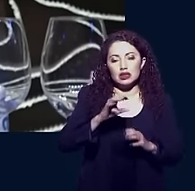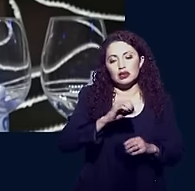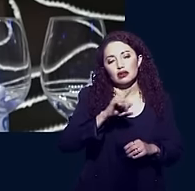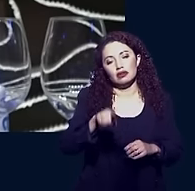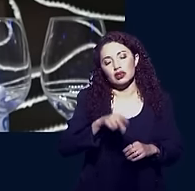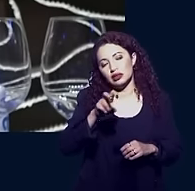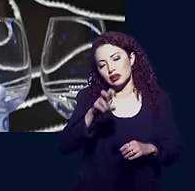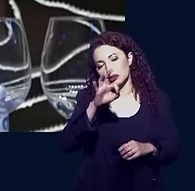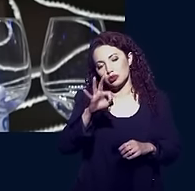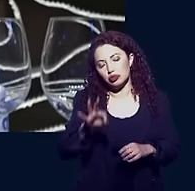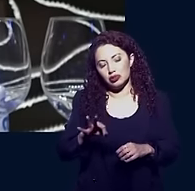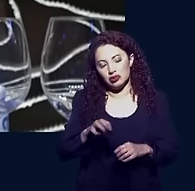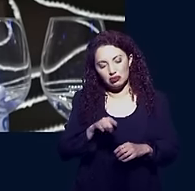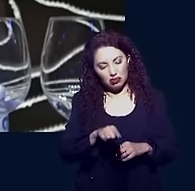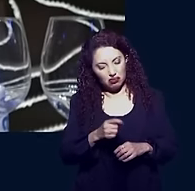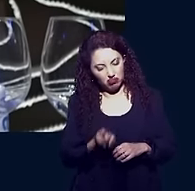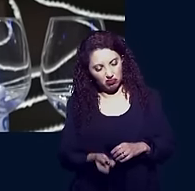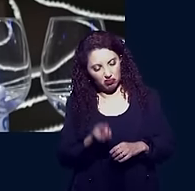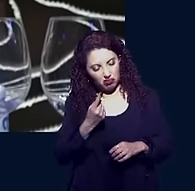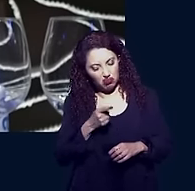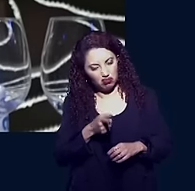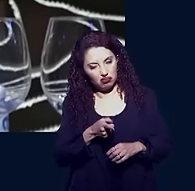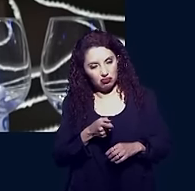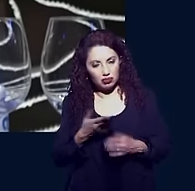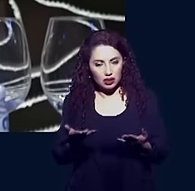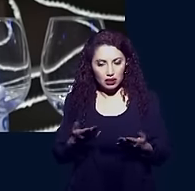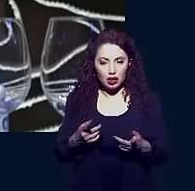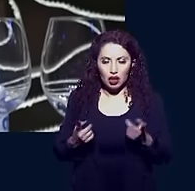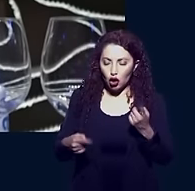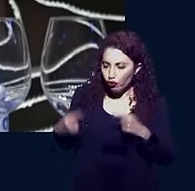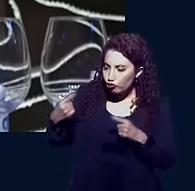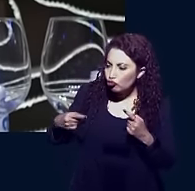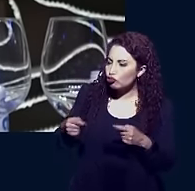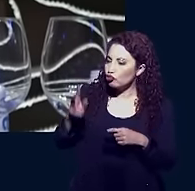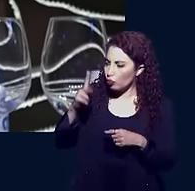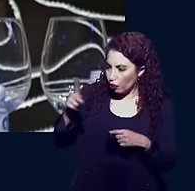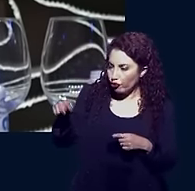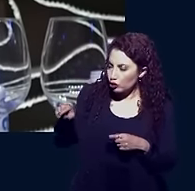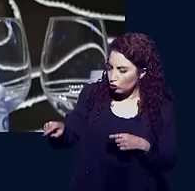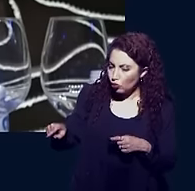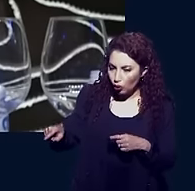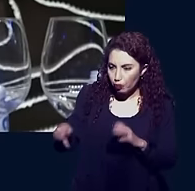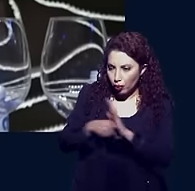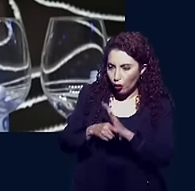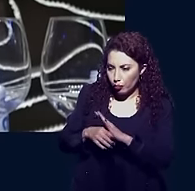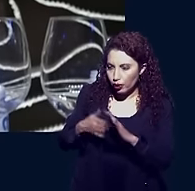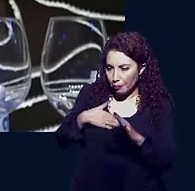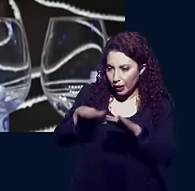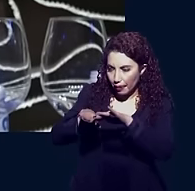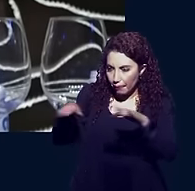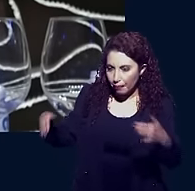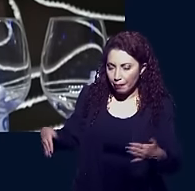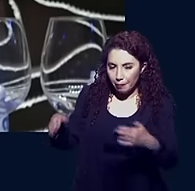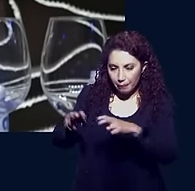potencial eu achei aquele nmero estranho e eu fui discutir com as com os professores da minha banca e era meio